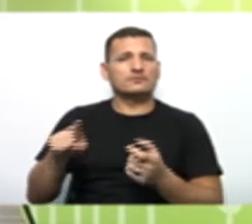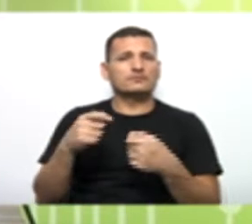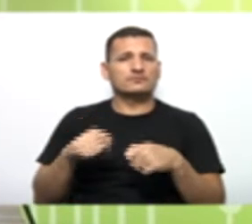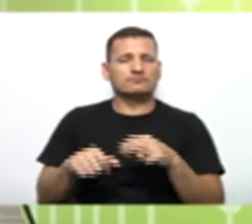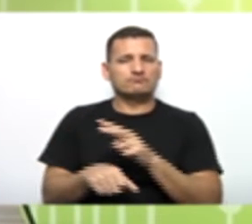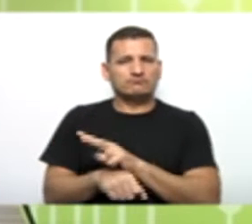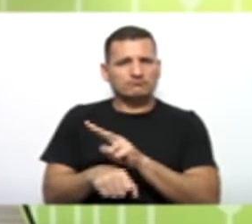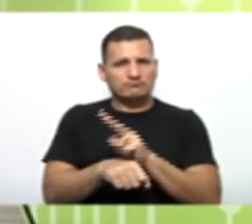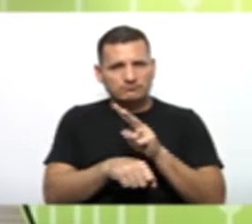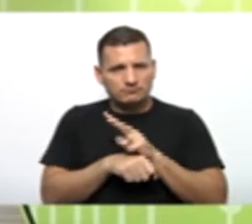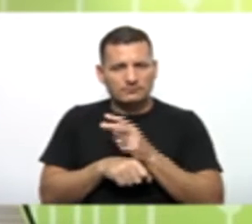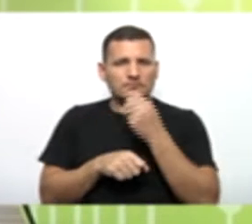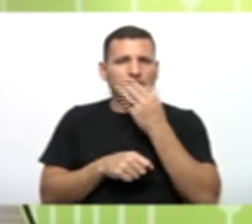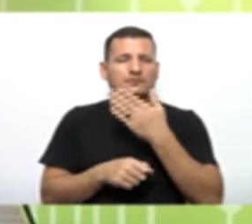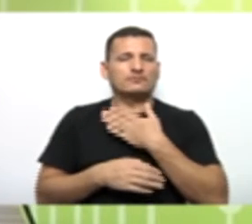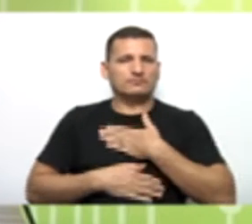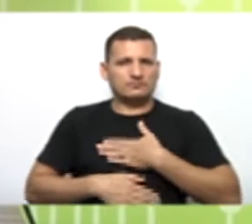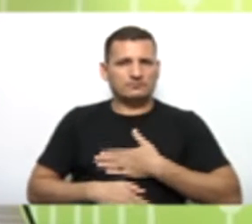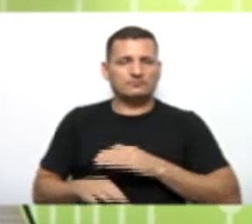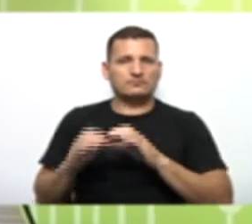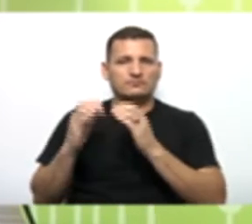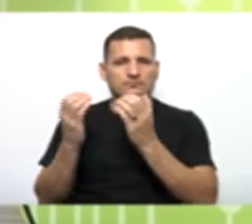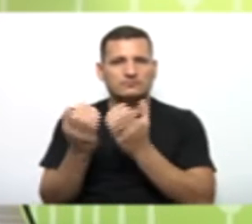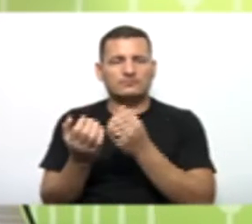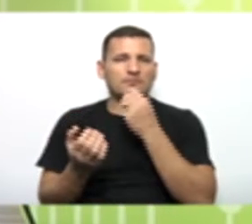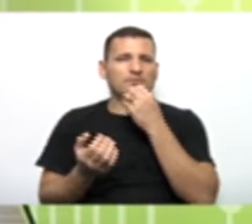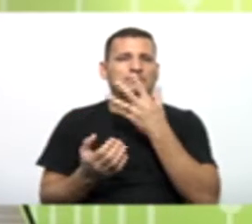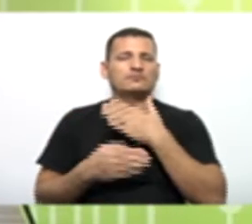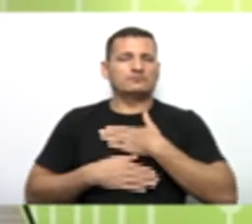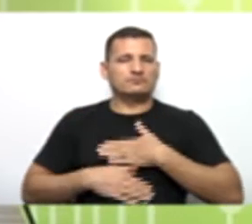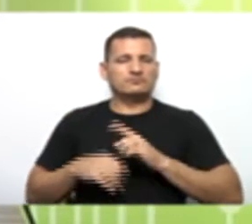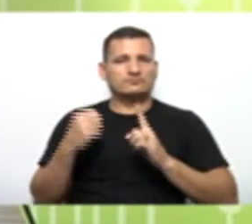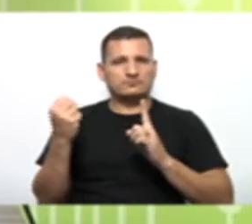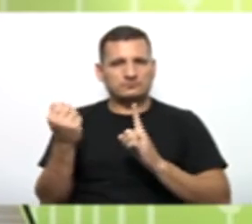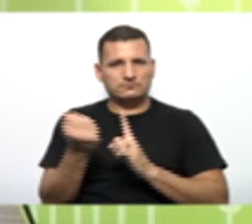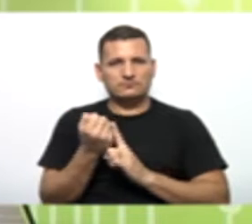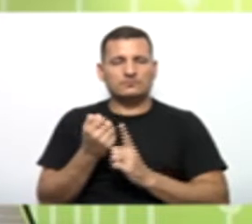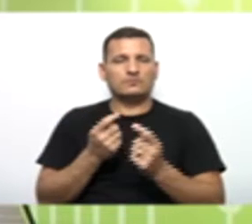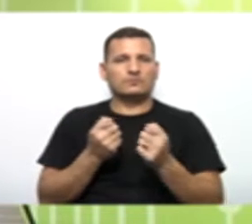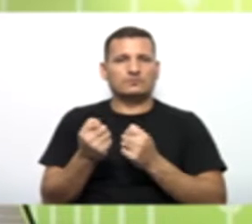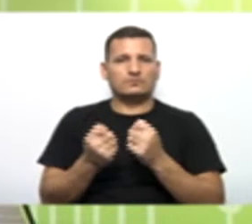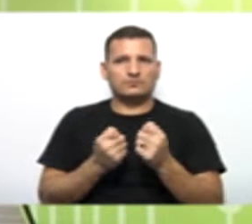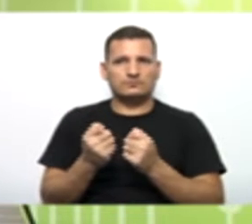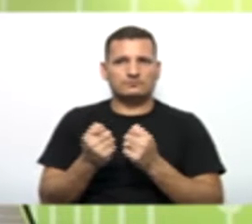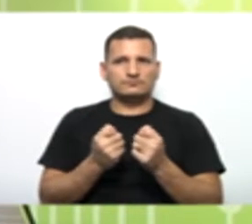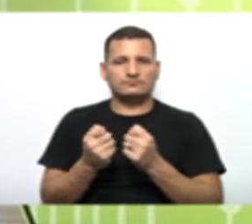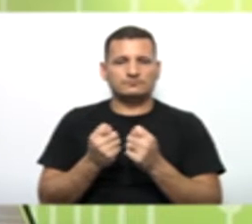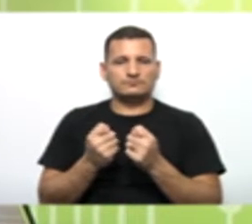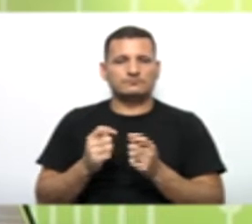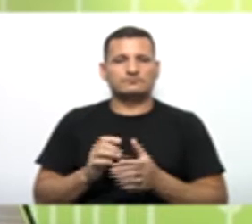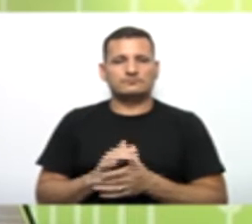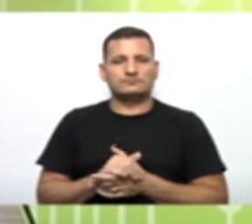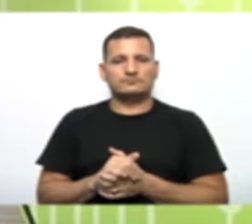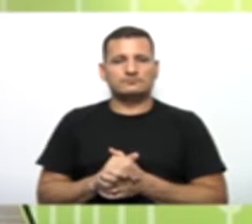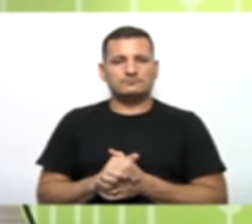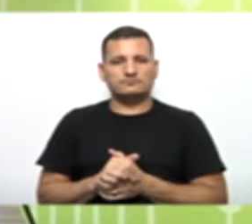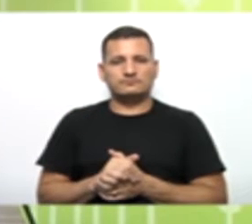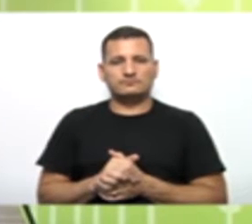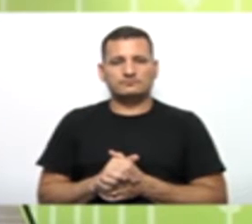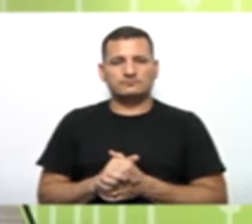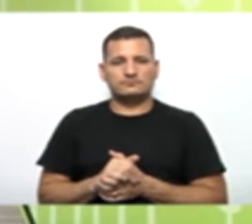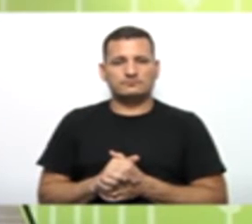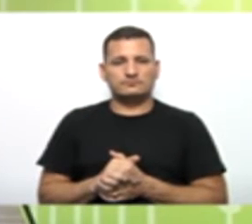preservar o bem-estar da comunidade, o bem-estar social, ambiental e econômico, e pode